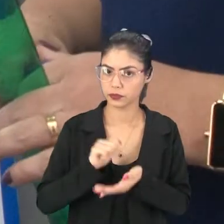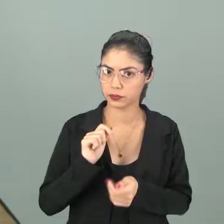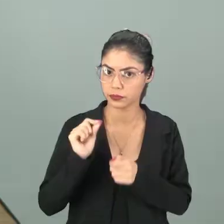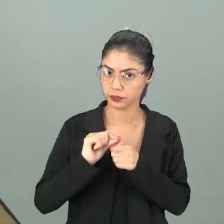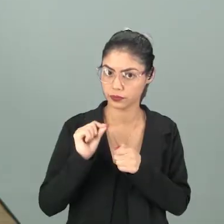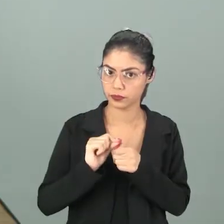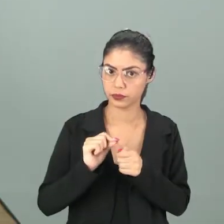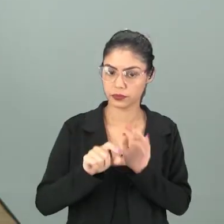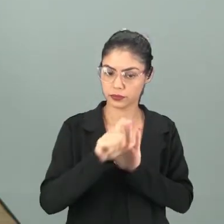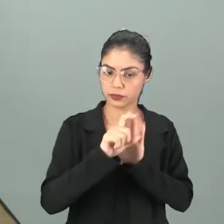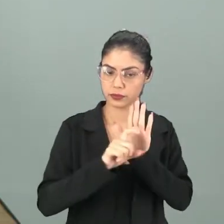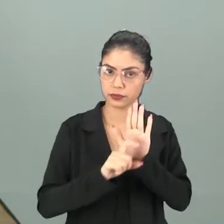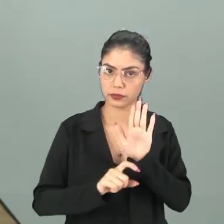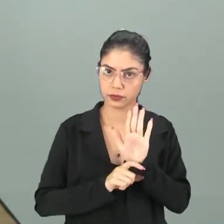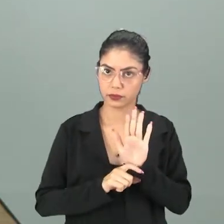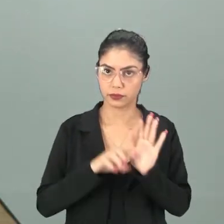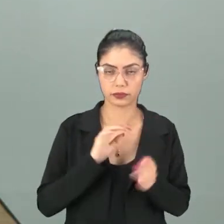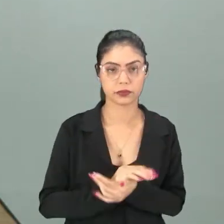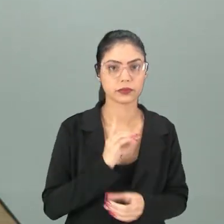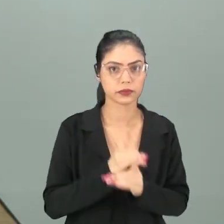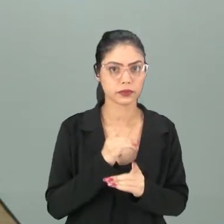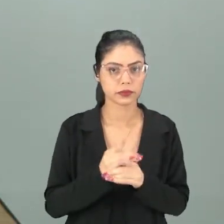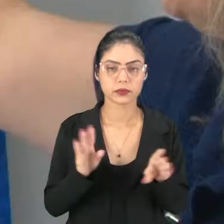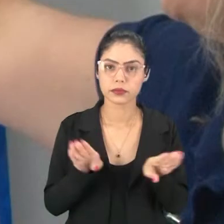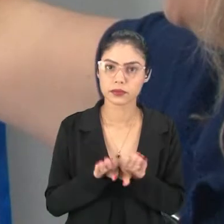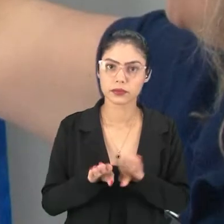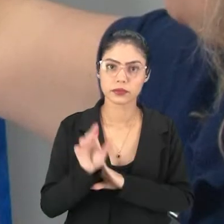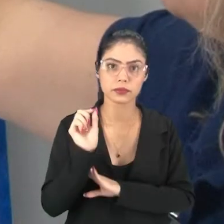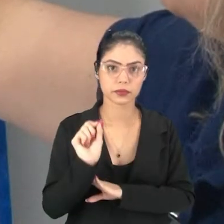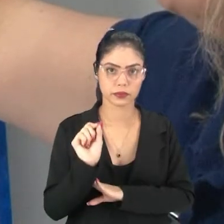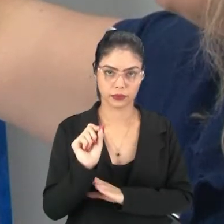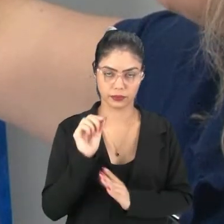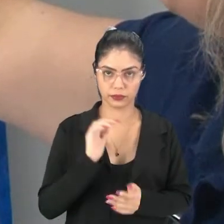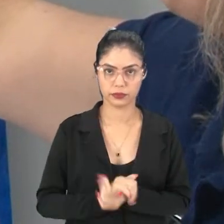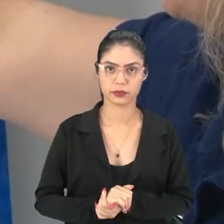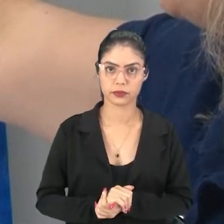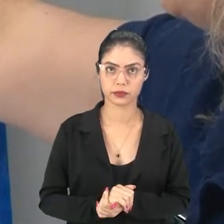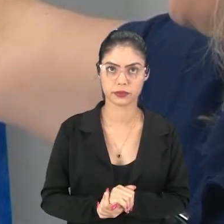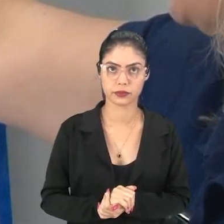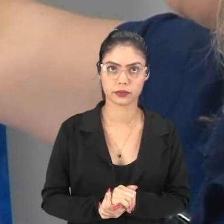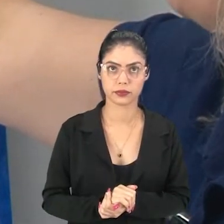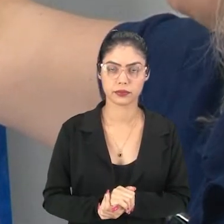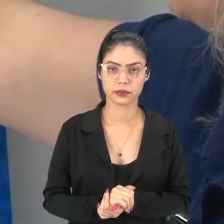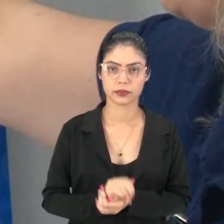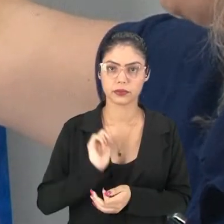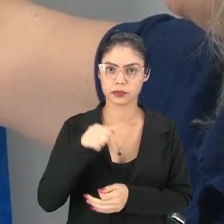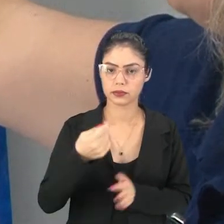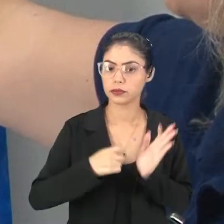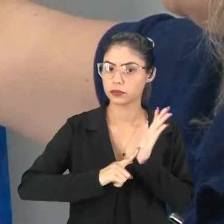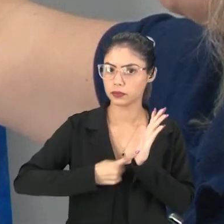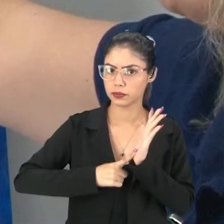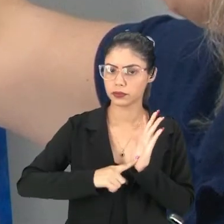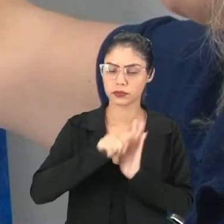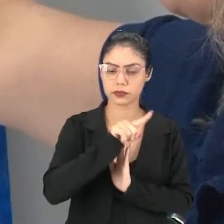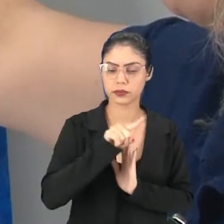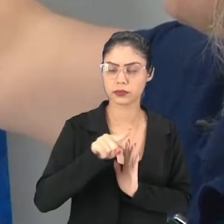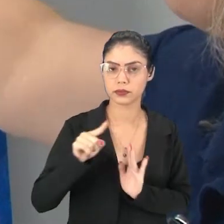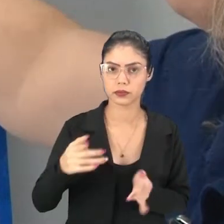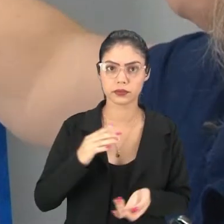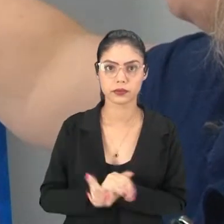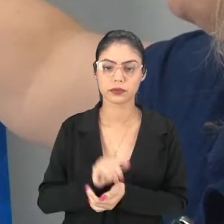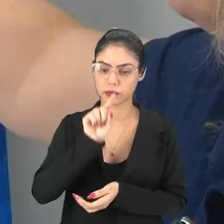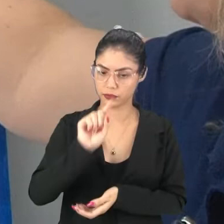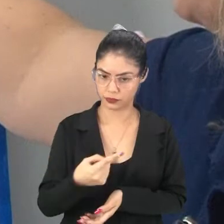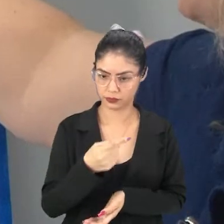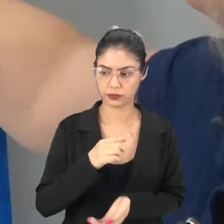parágrafo. O que nós encontramos aqui também? Nós podemos ver os Sinais de pontuação, olha, nós temos aqui